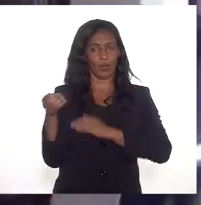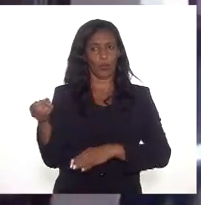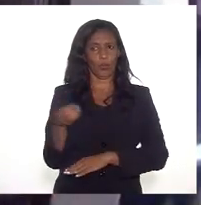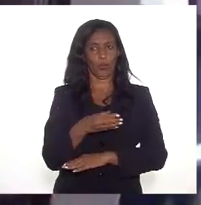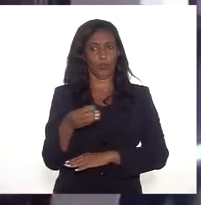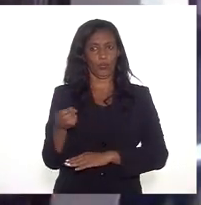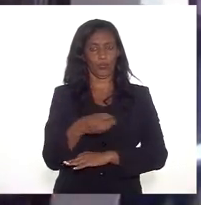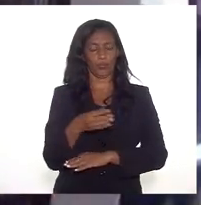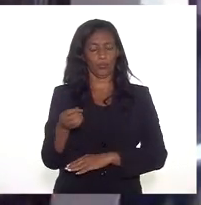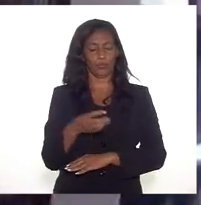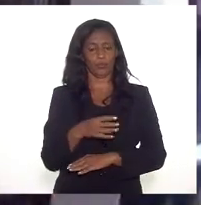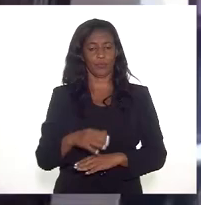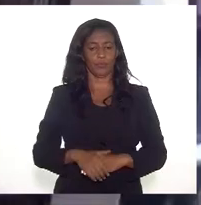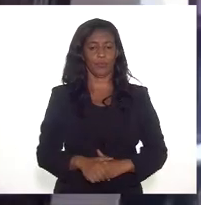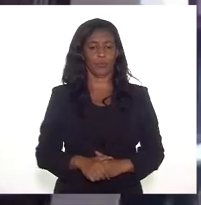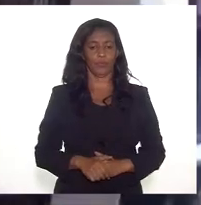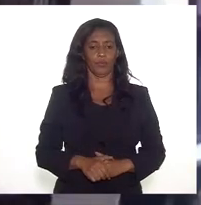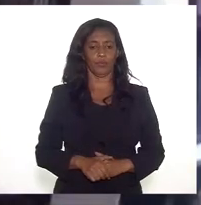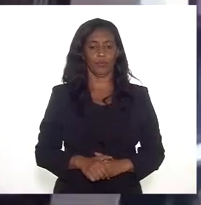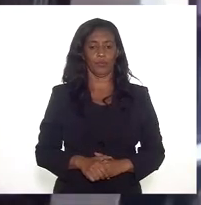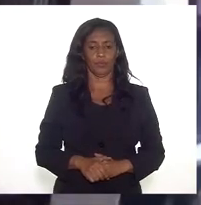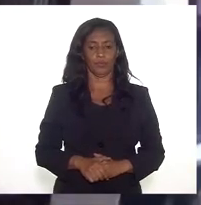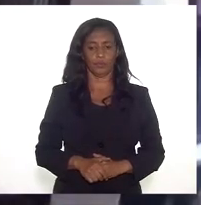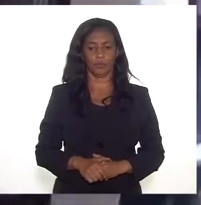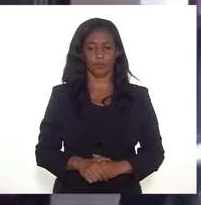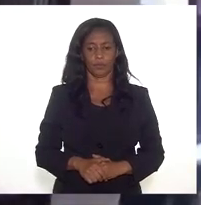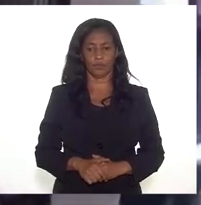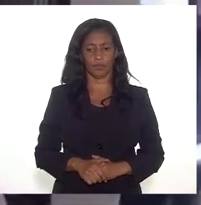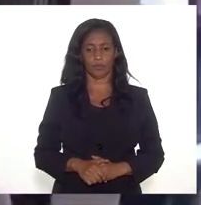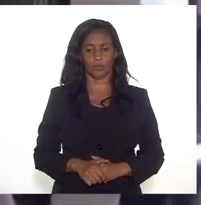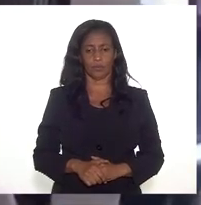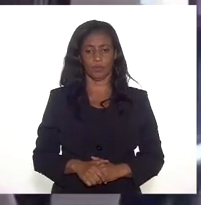atualizada, né, atualizados em